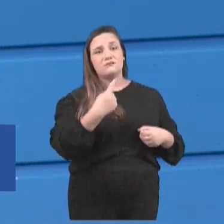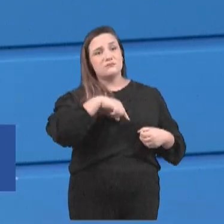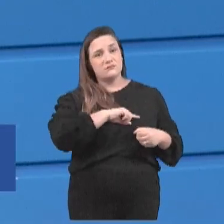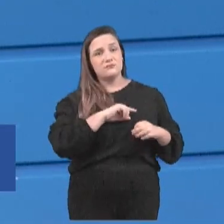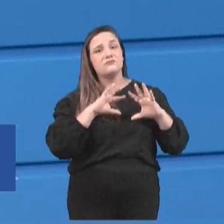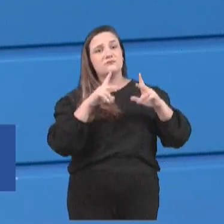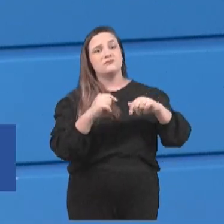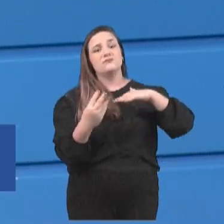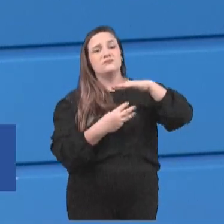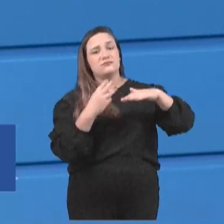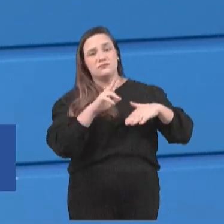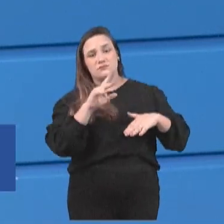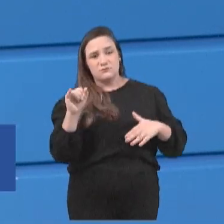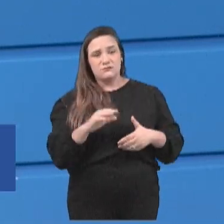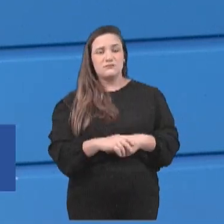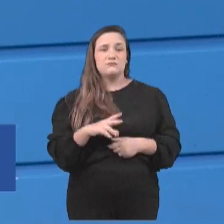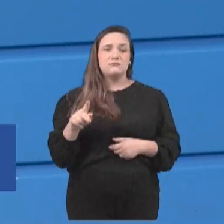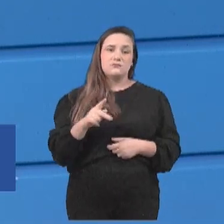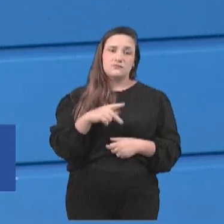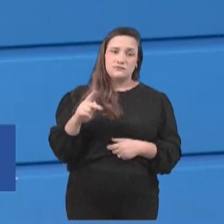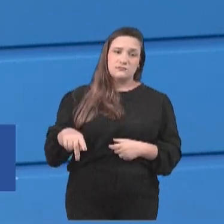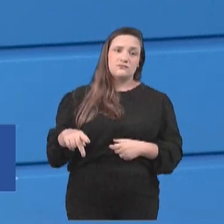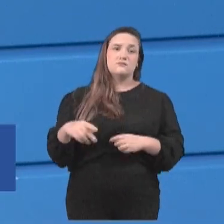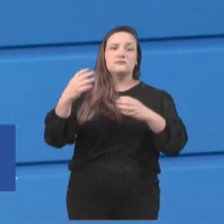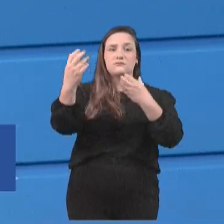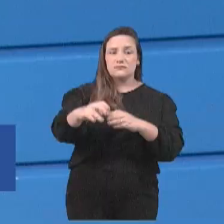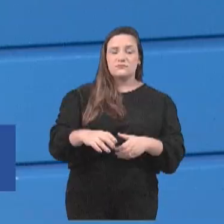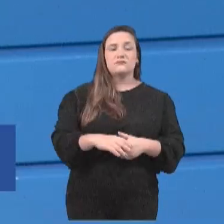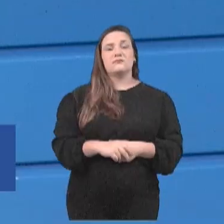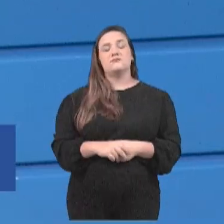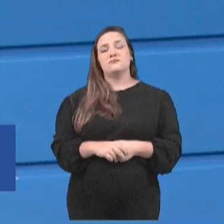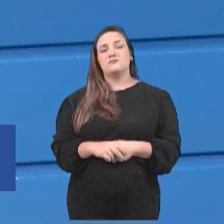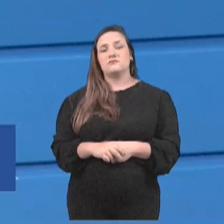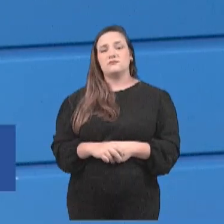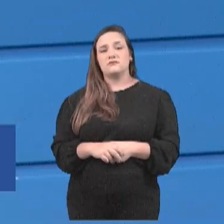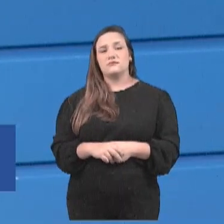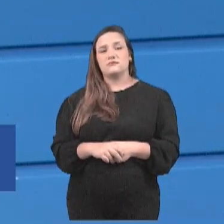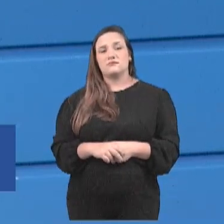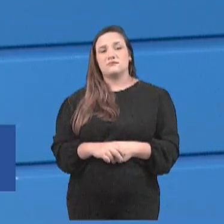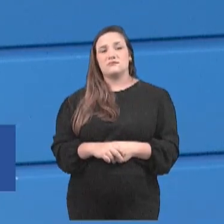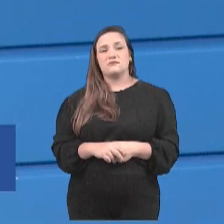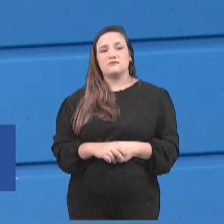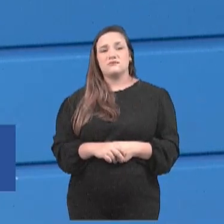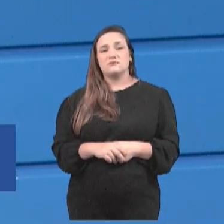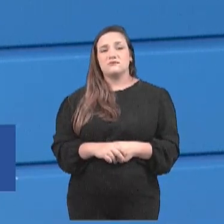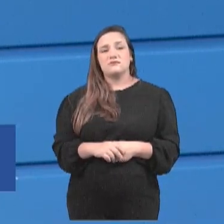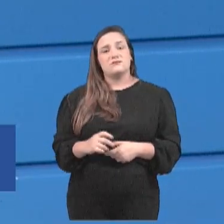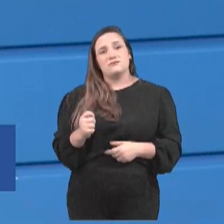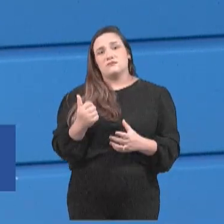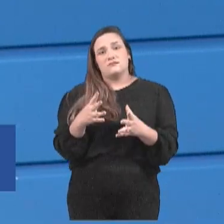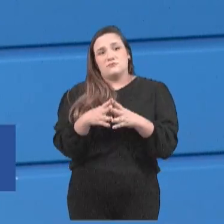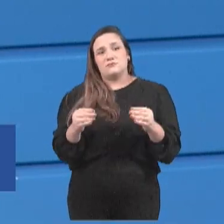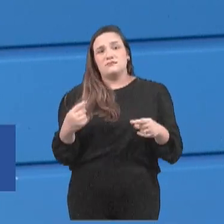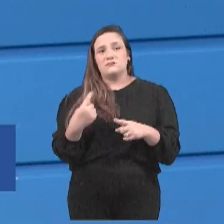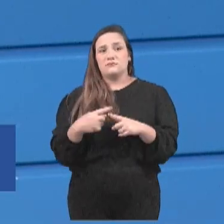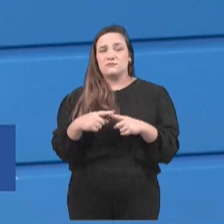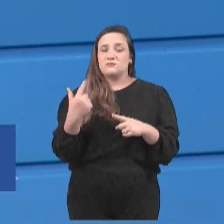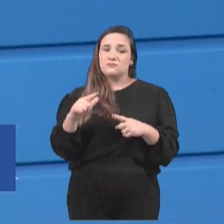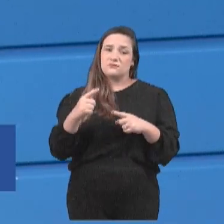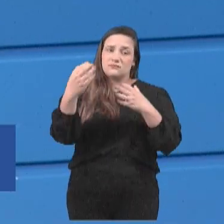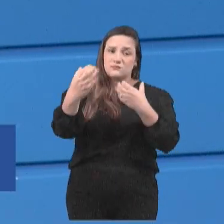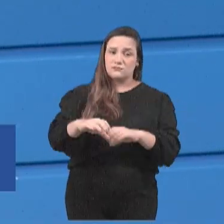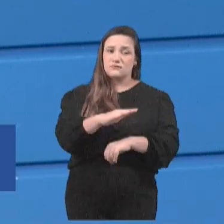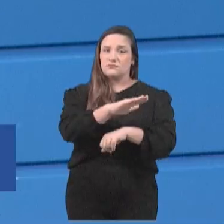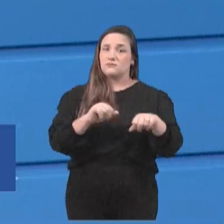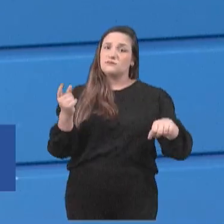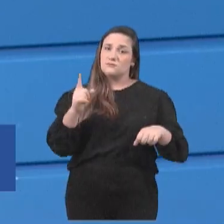serão terceirizados, dos professores efetivos, que hoje passa basicamente por uma categoria em extinção, porque não se abre concurso, não